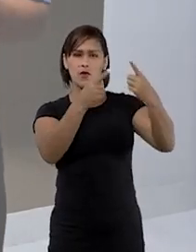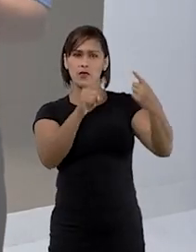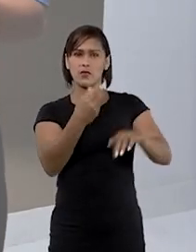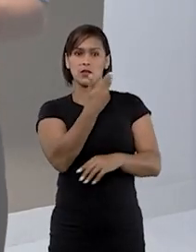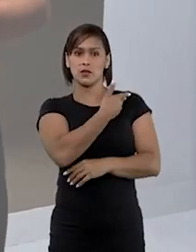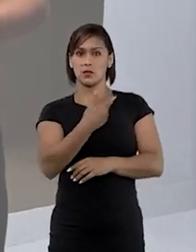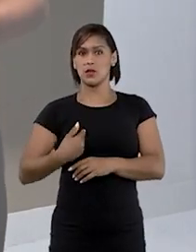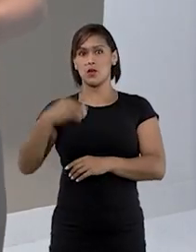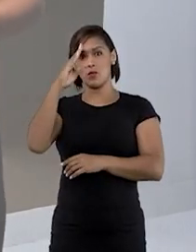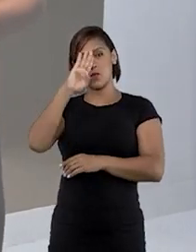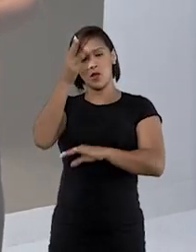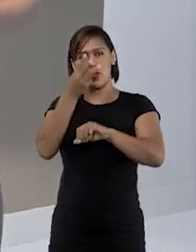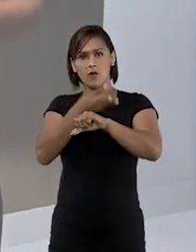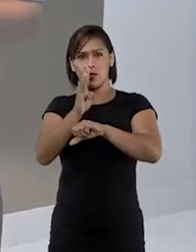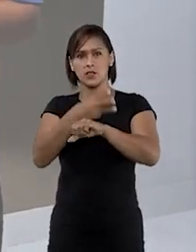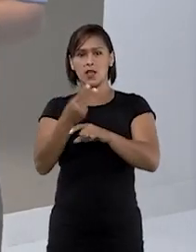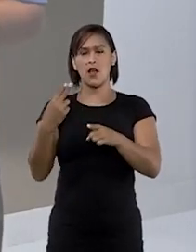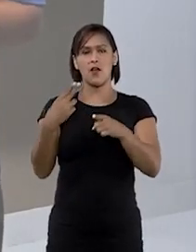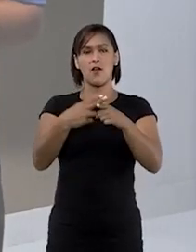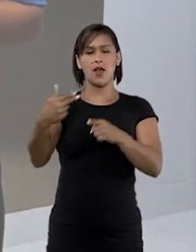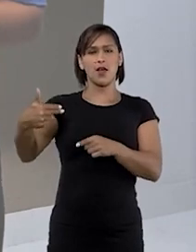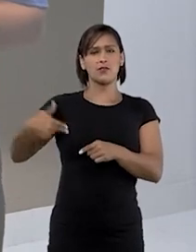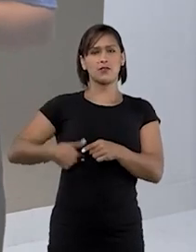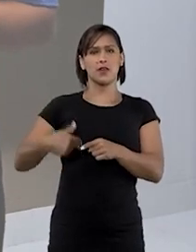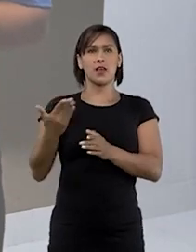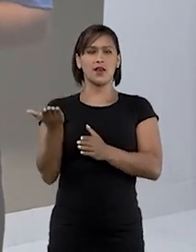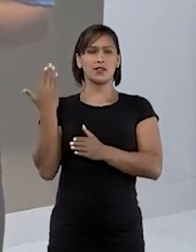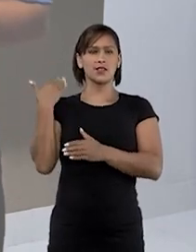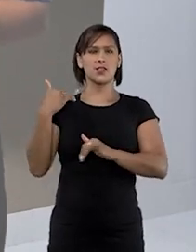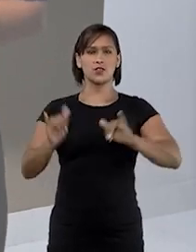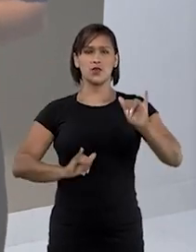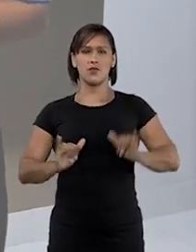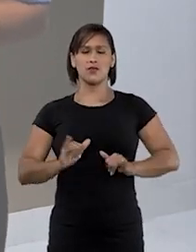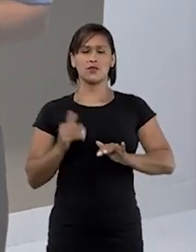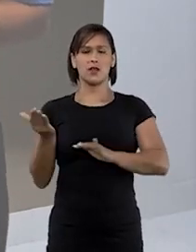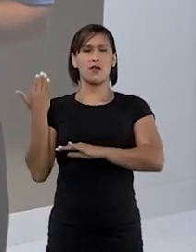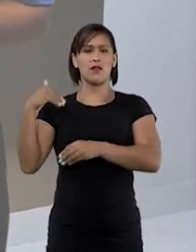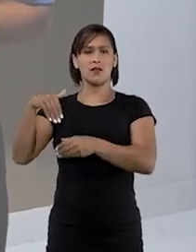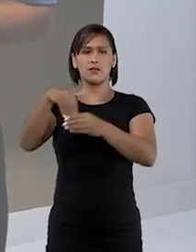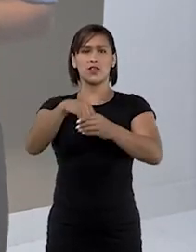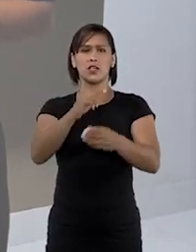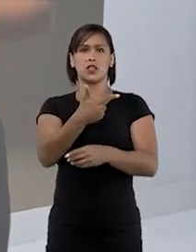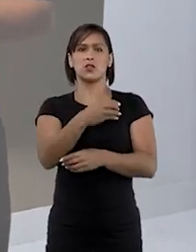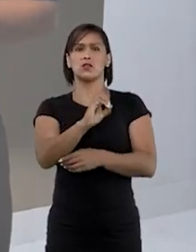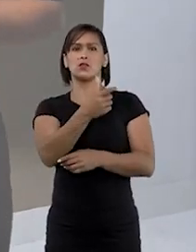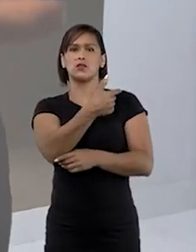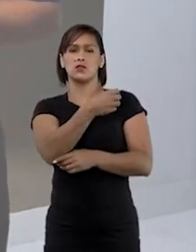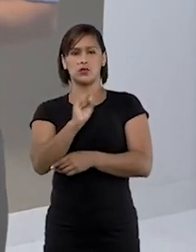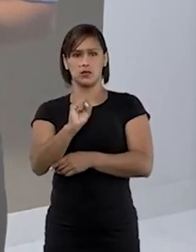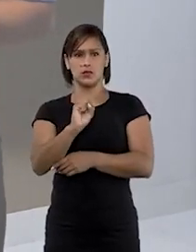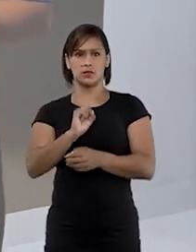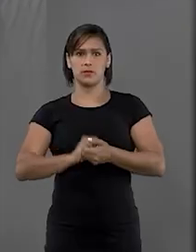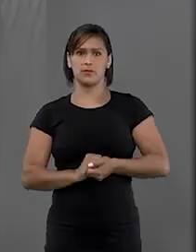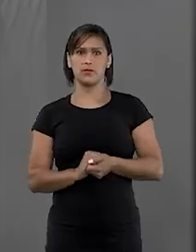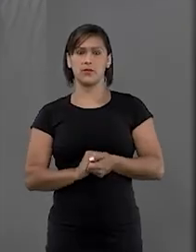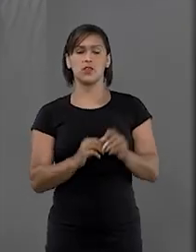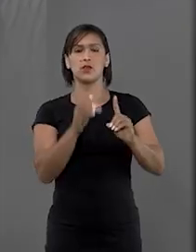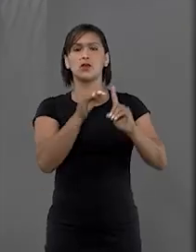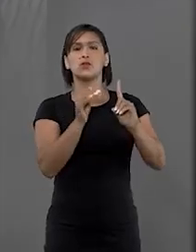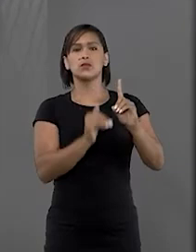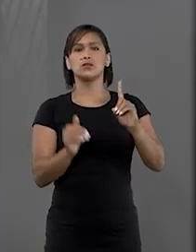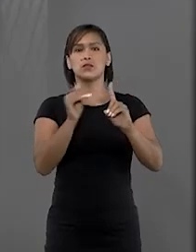bolsonaro com mensagem sobre a facada que o presidente e sofreu durante a campanha eleitoral de 2018